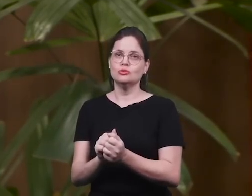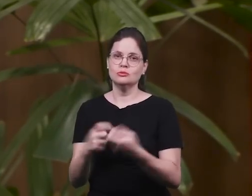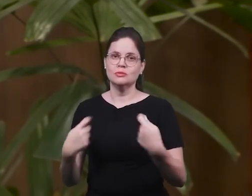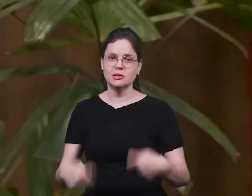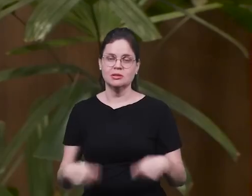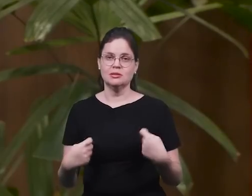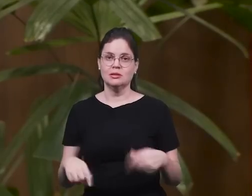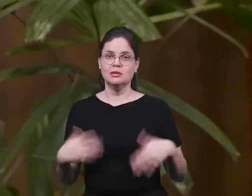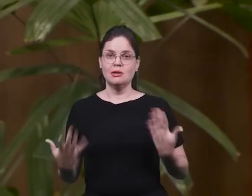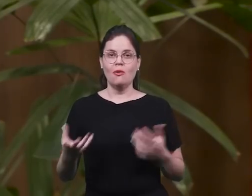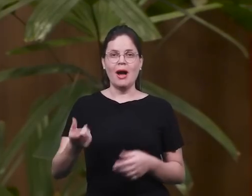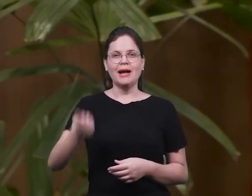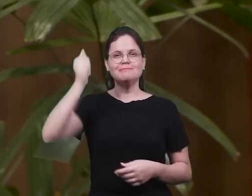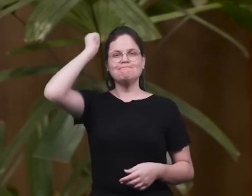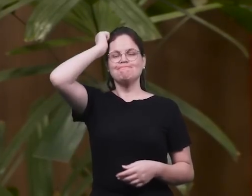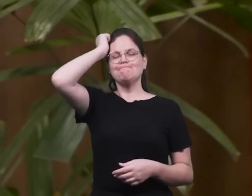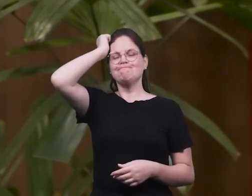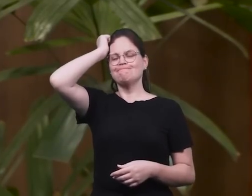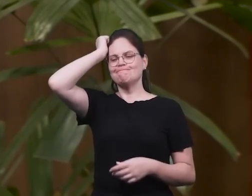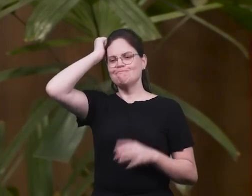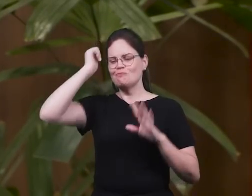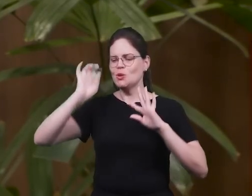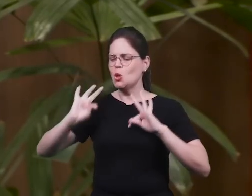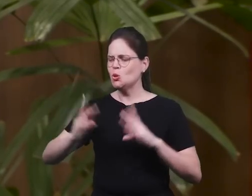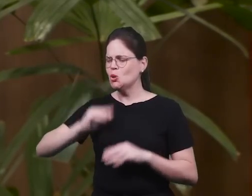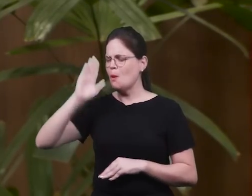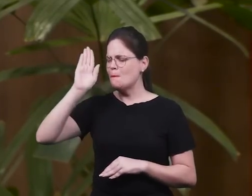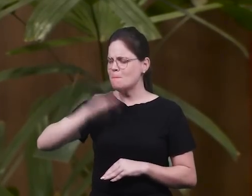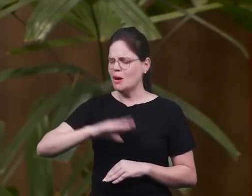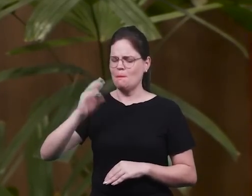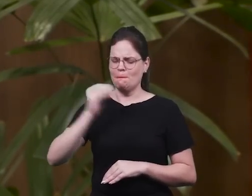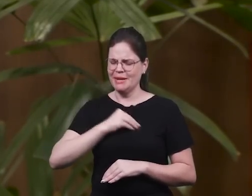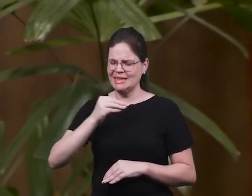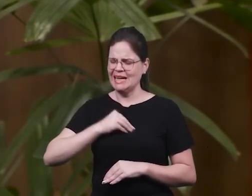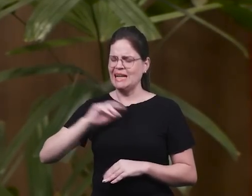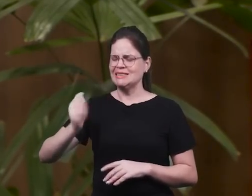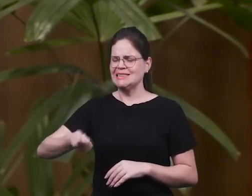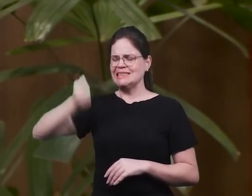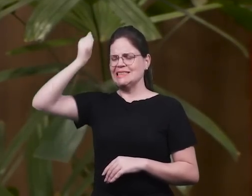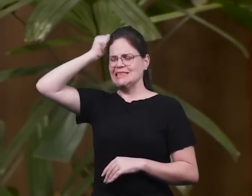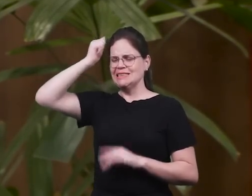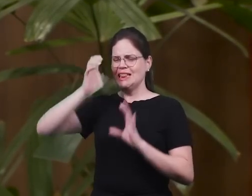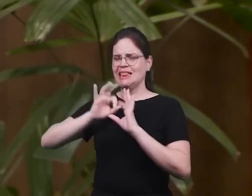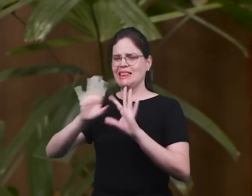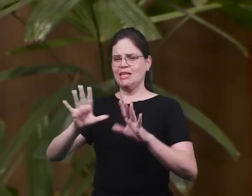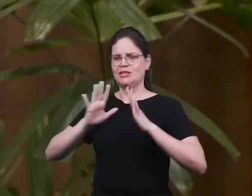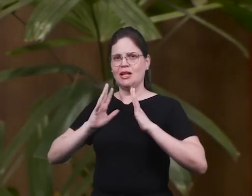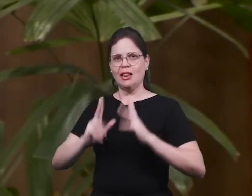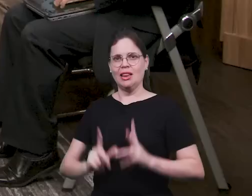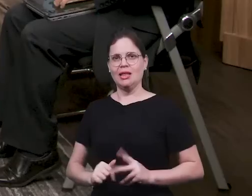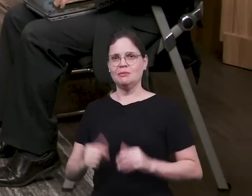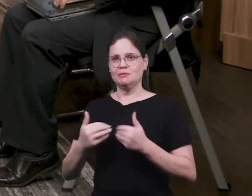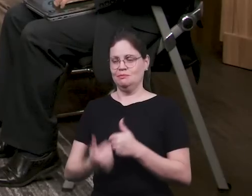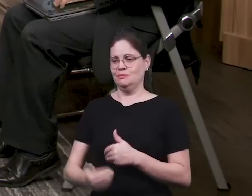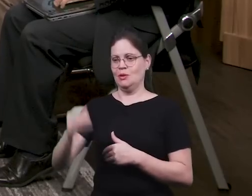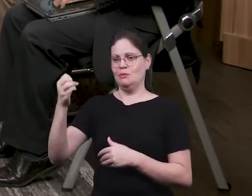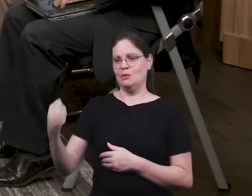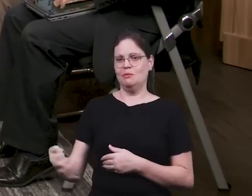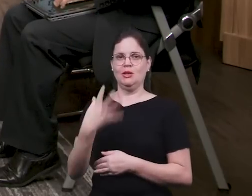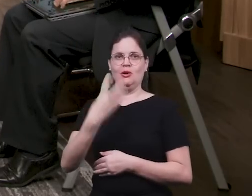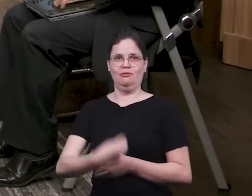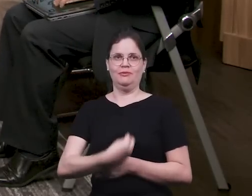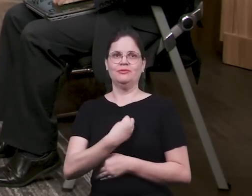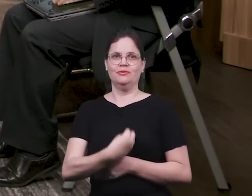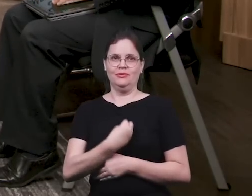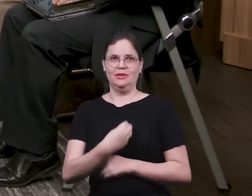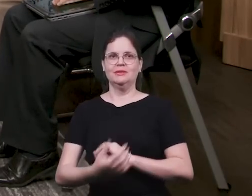dele. Então é se arrepender de todo o mal e ter a vida governada pelo Espírito Santo. Para uma nova fase